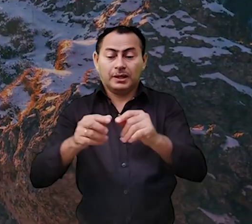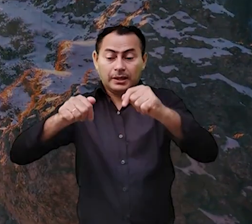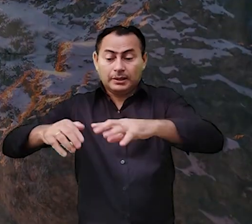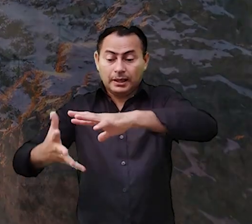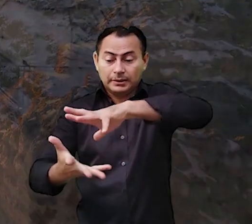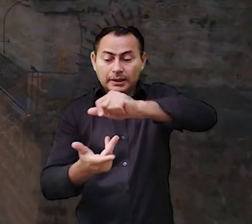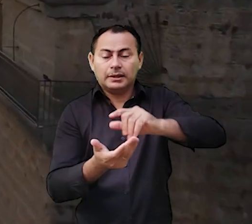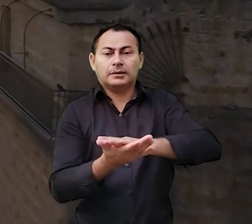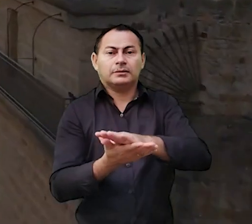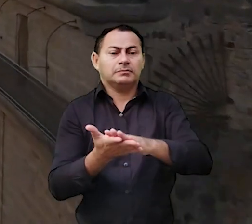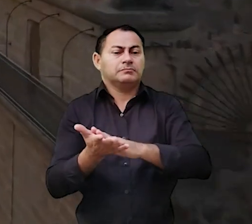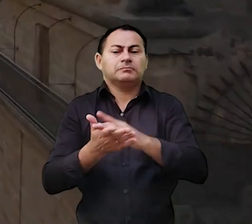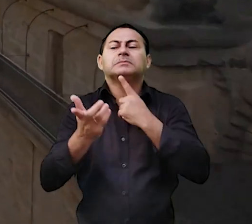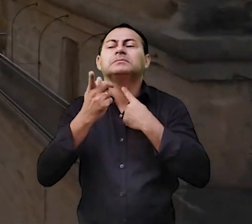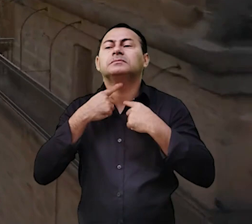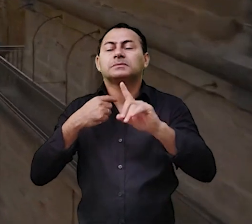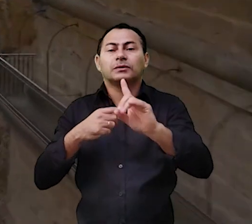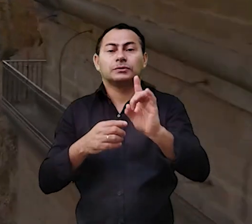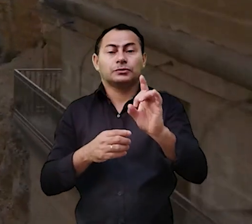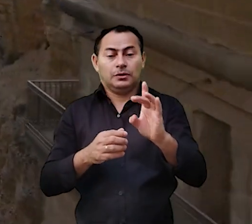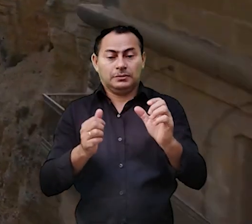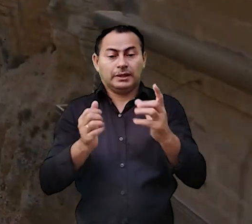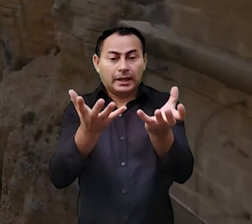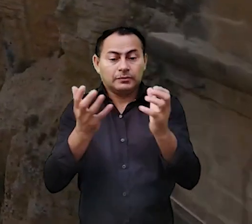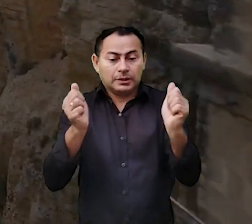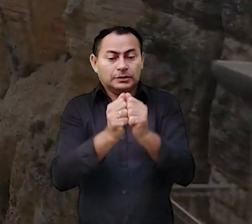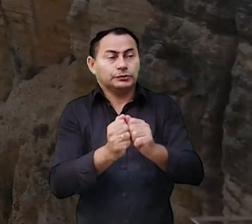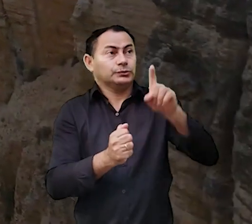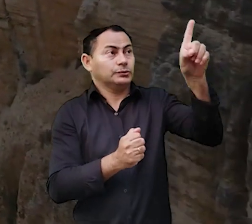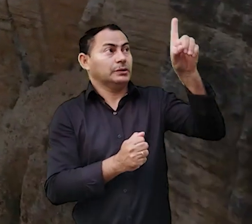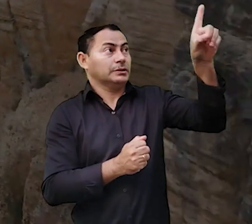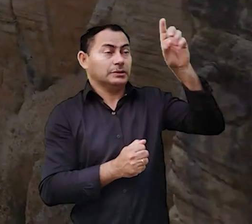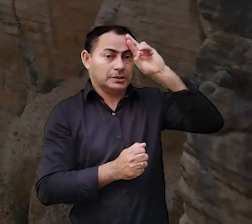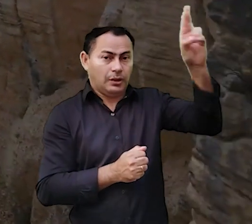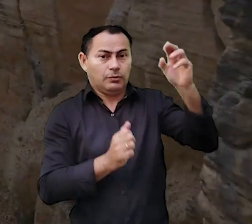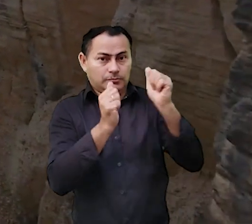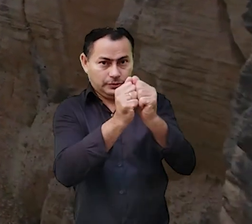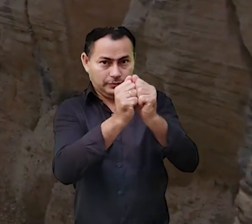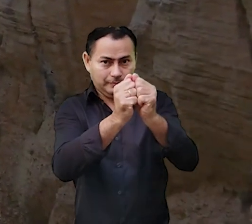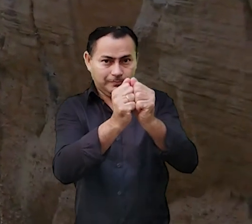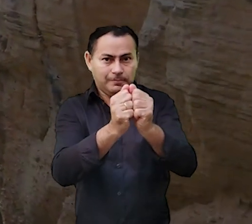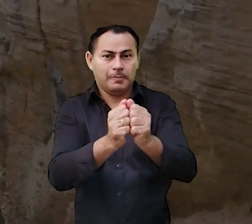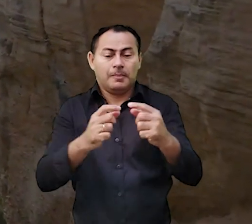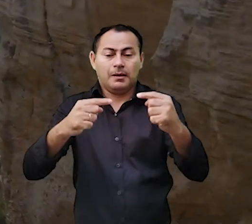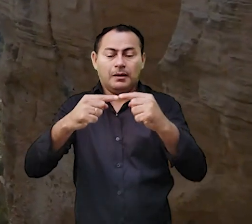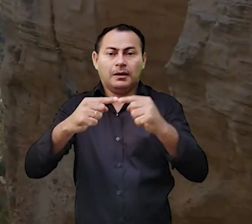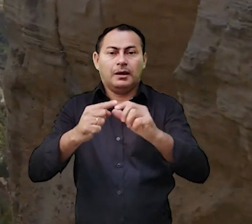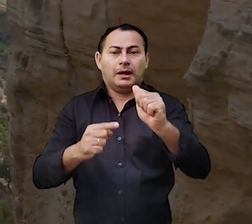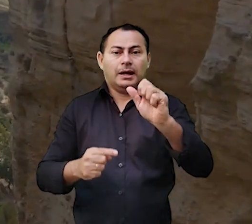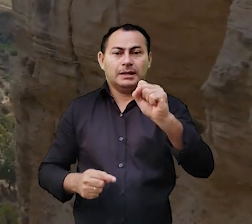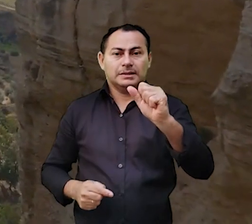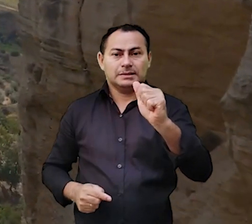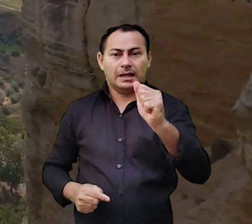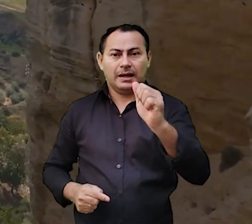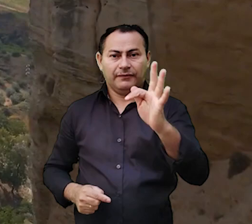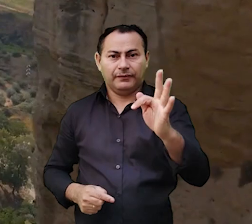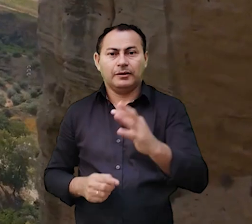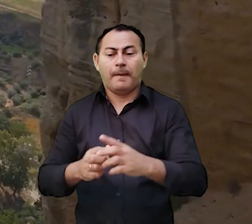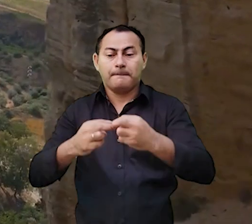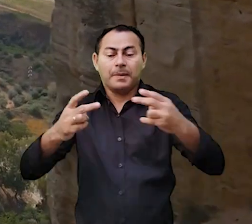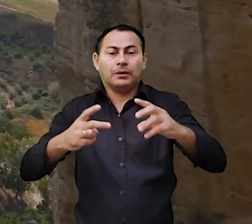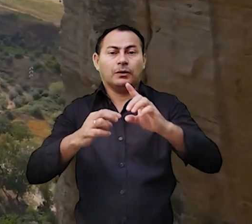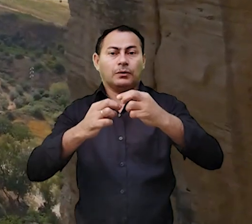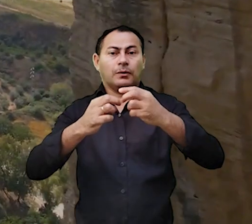na terra nada mais desejo além de estar junto a ti, Senhor. De acordo com Asaf, a melhor coisa